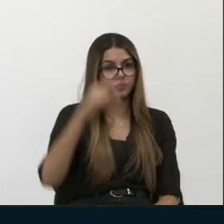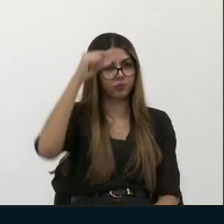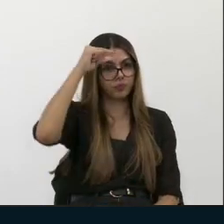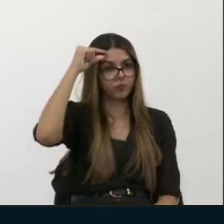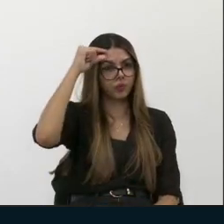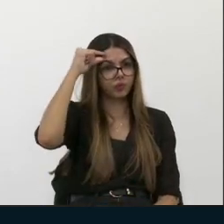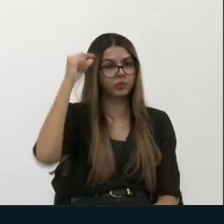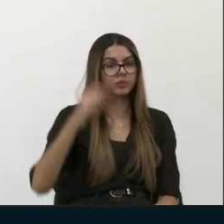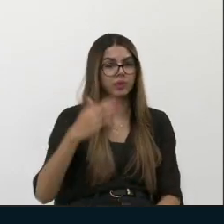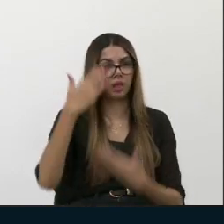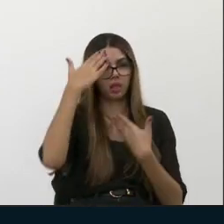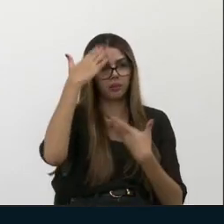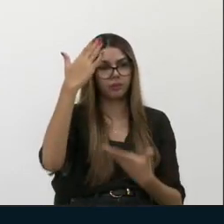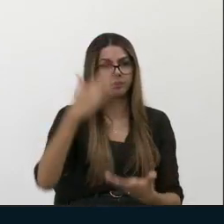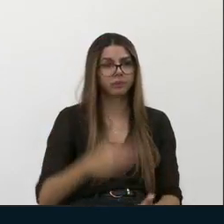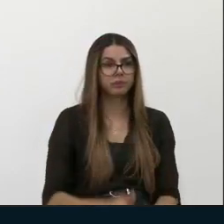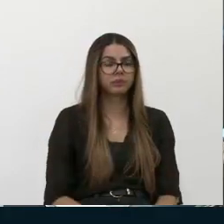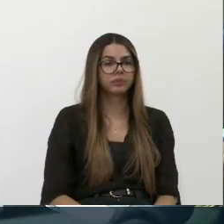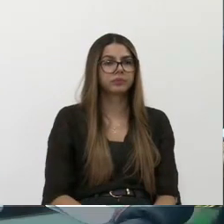obrigado.